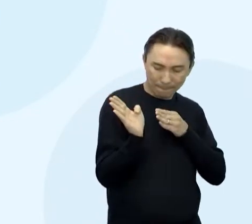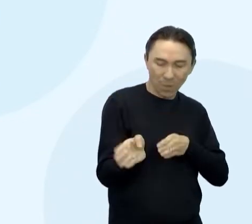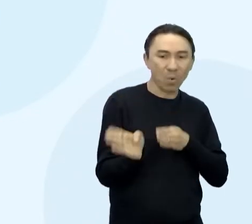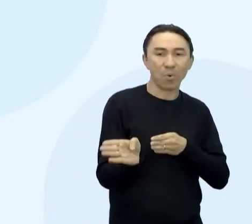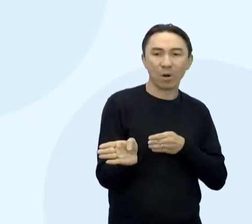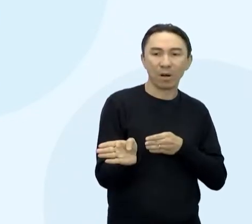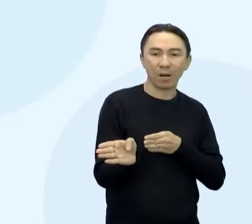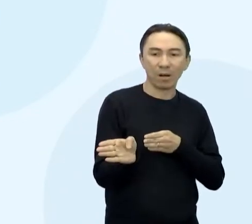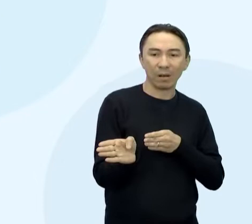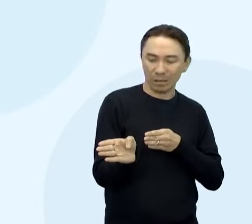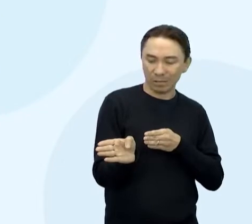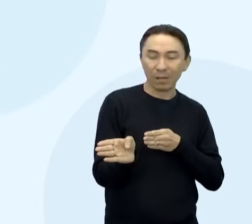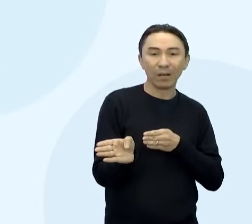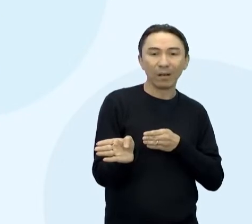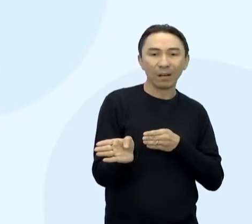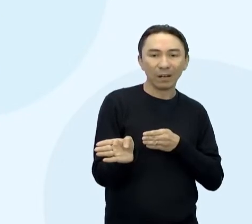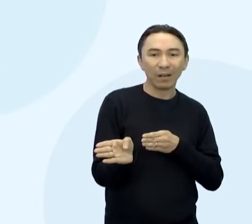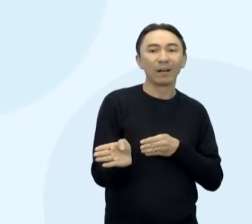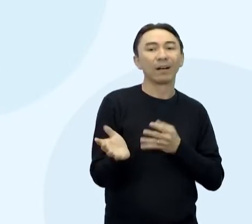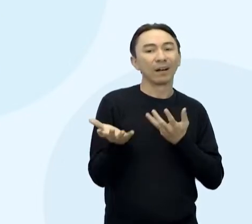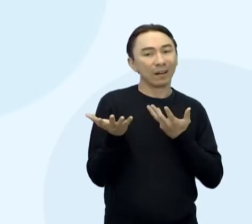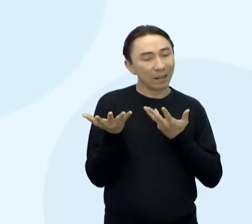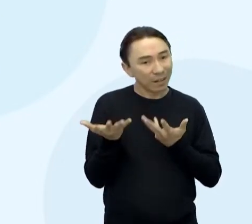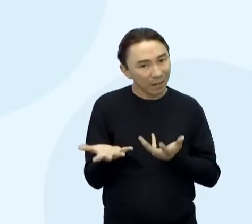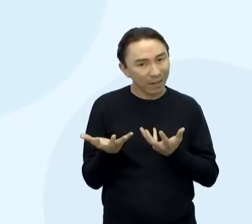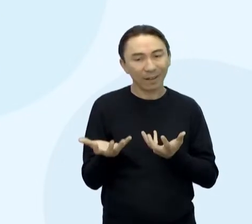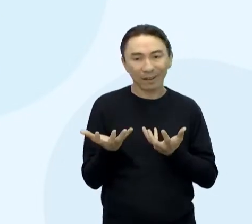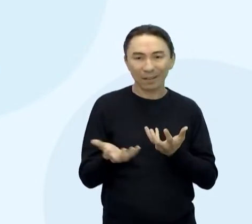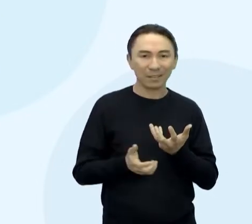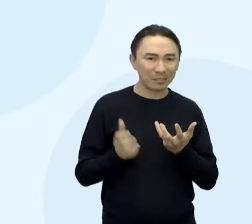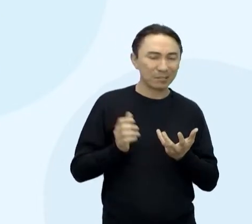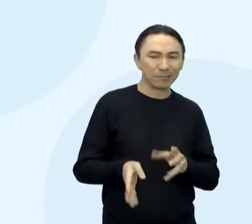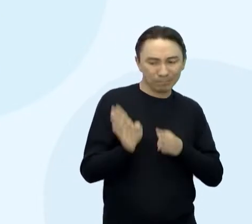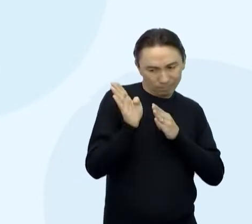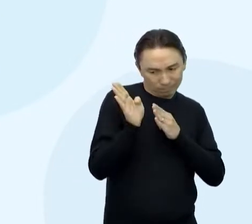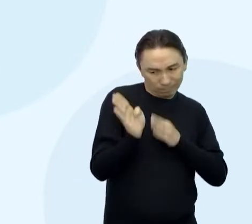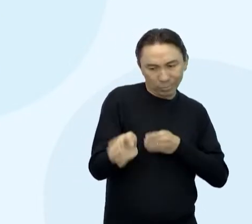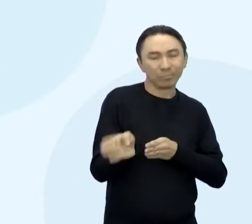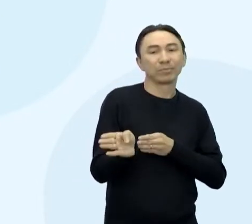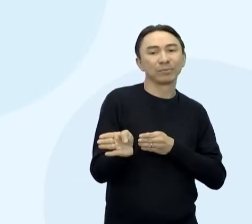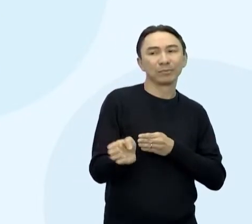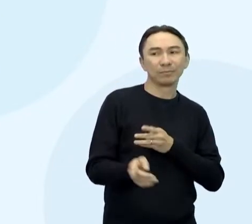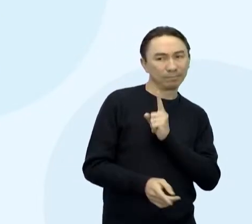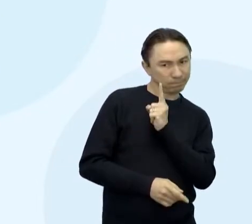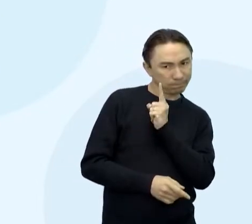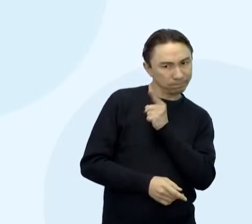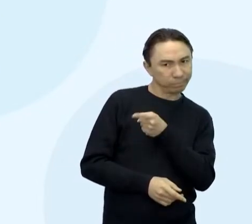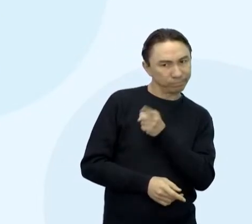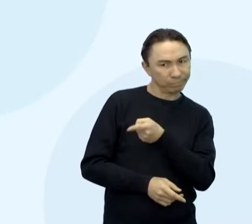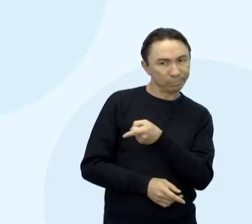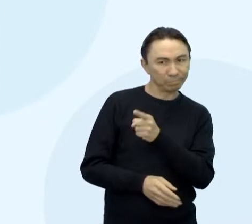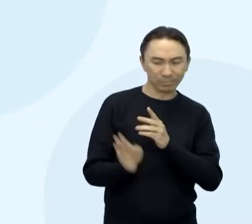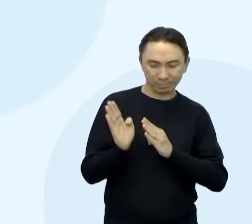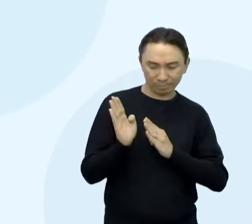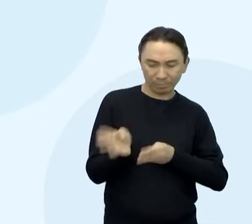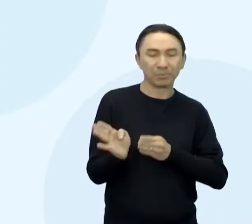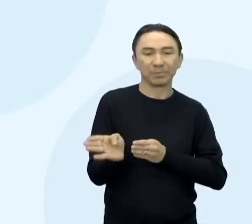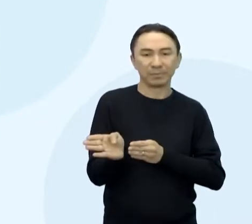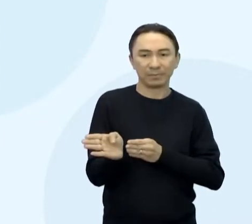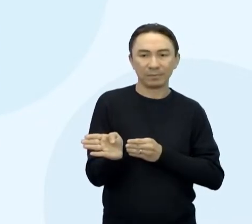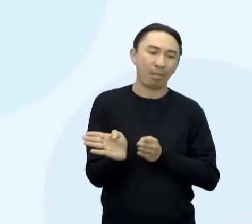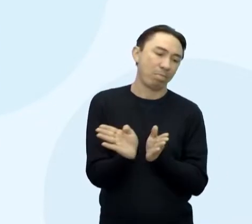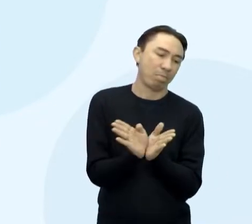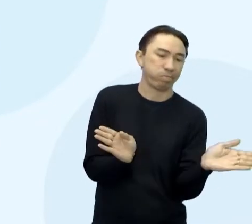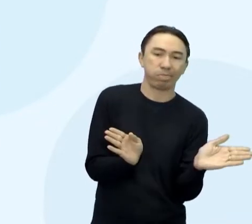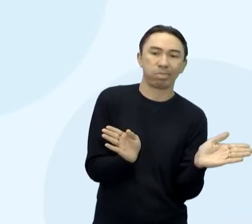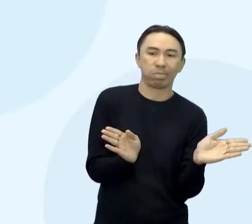que determinam que eles querem ir para uma direção e um sentido. Aqui você vê que